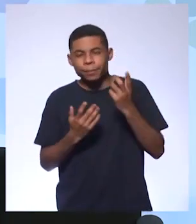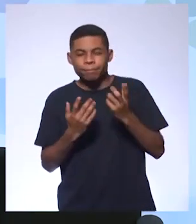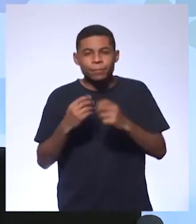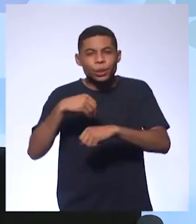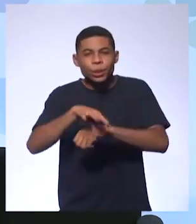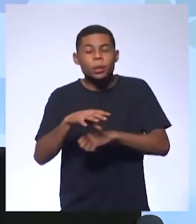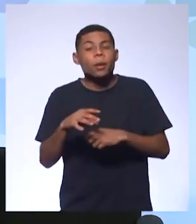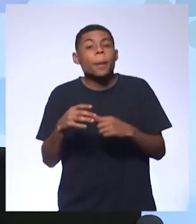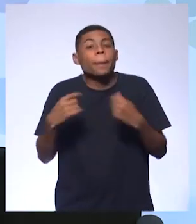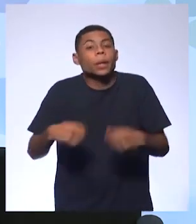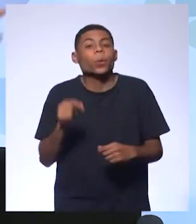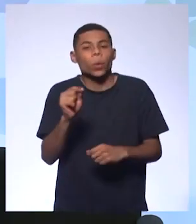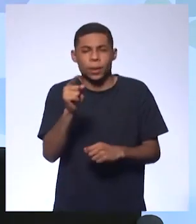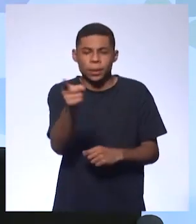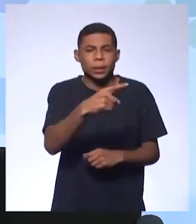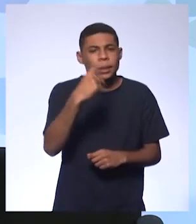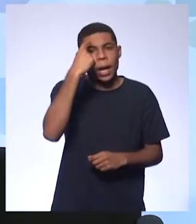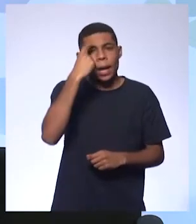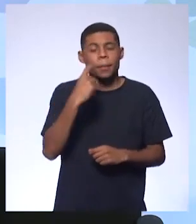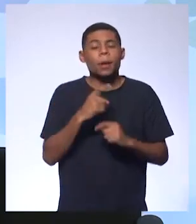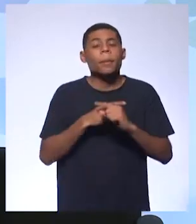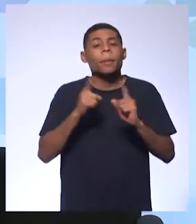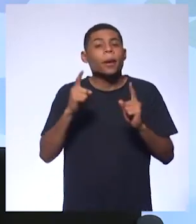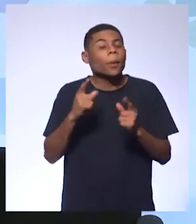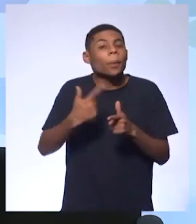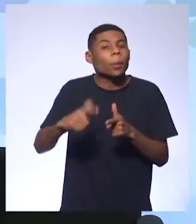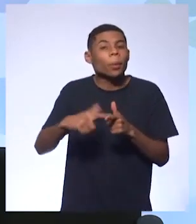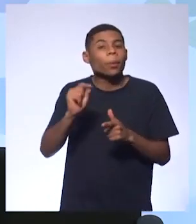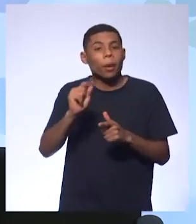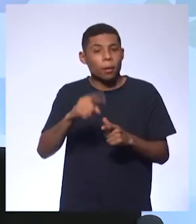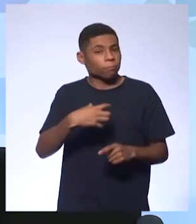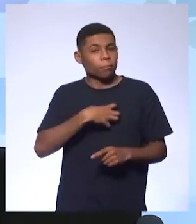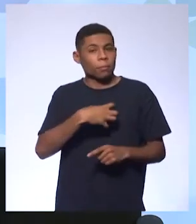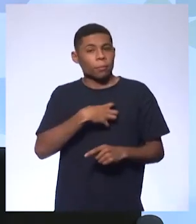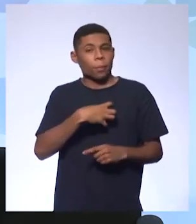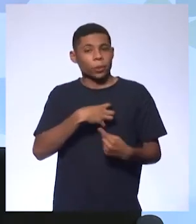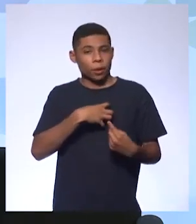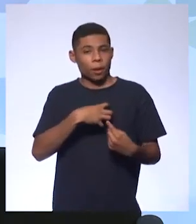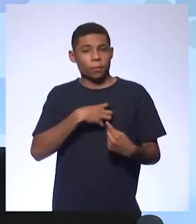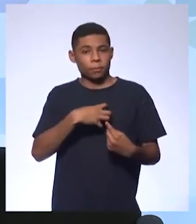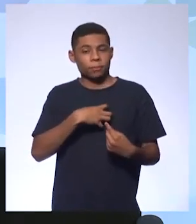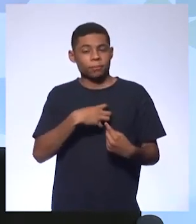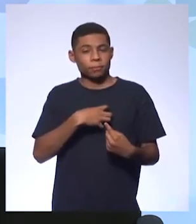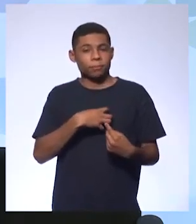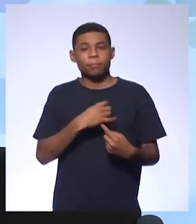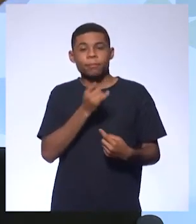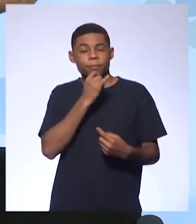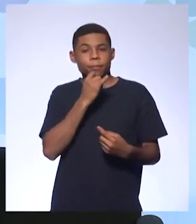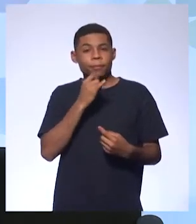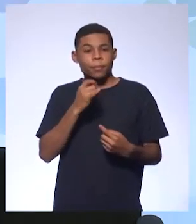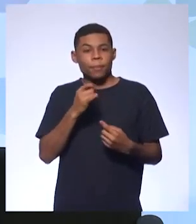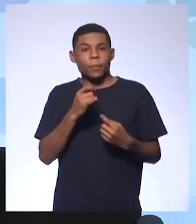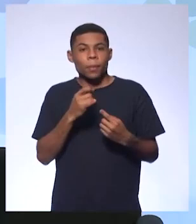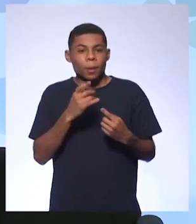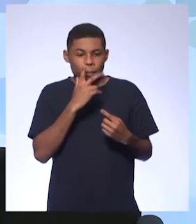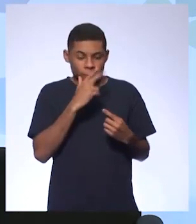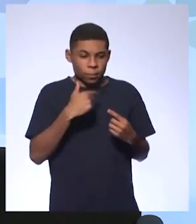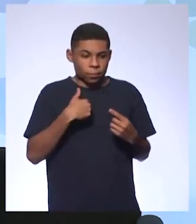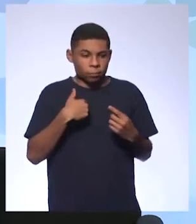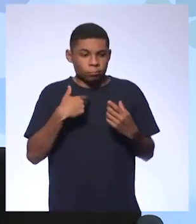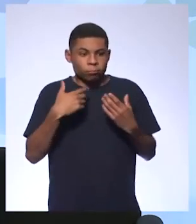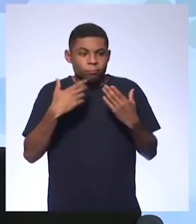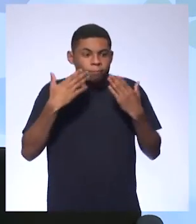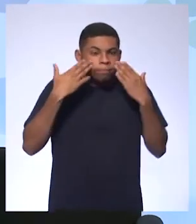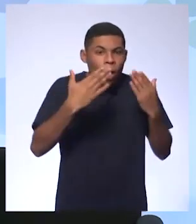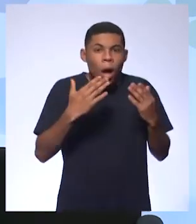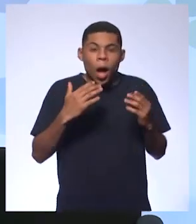o que deve ser feito. O problema é o emocional, essa coisa do racional e do agir, do